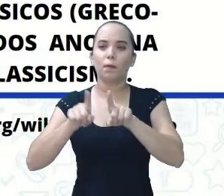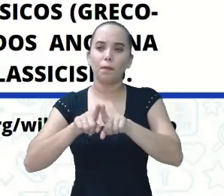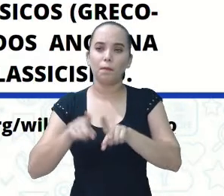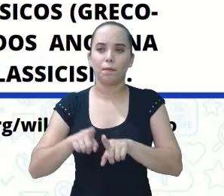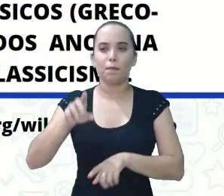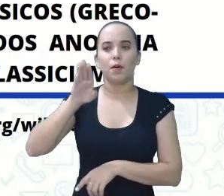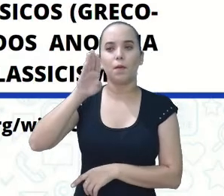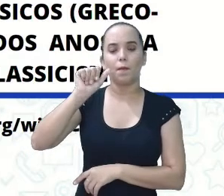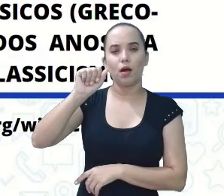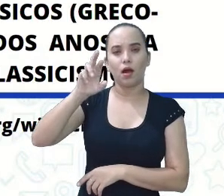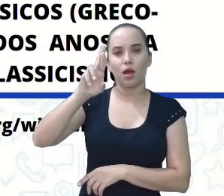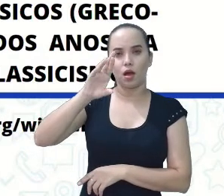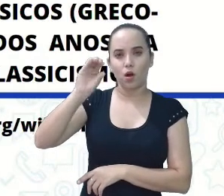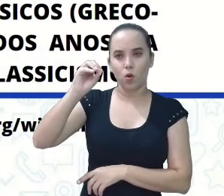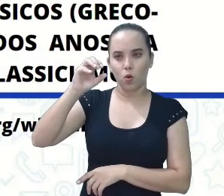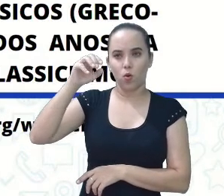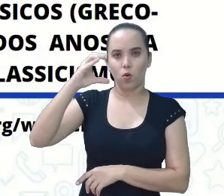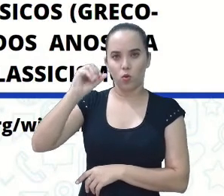neoclassicismo.